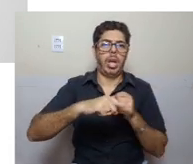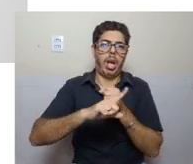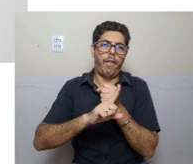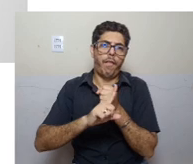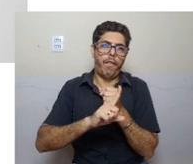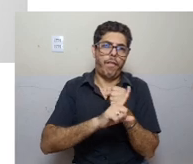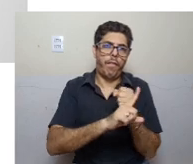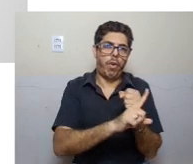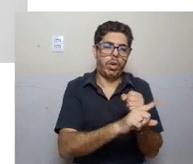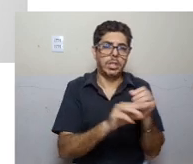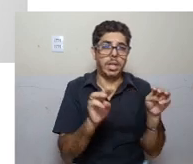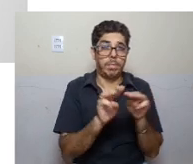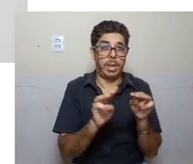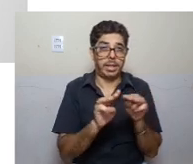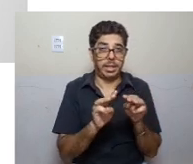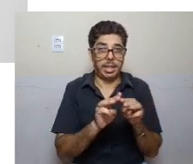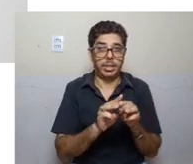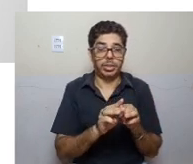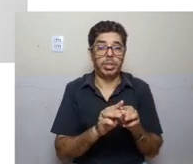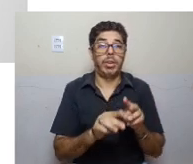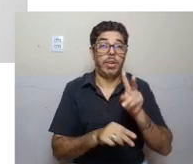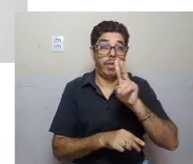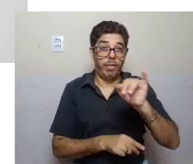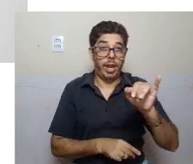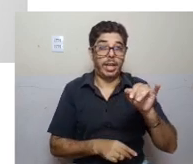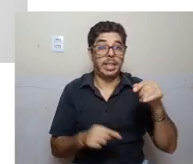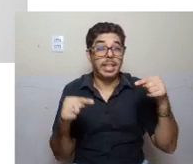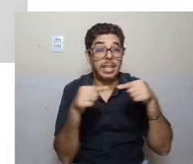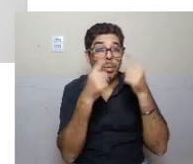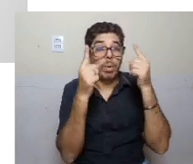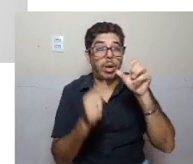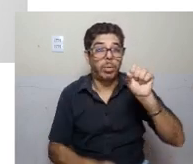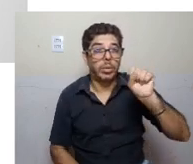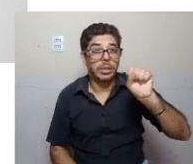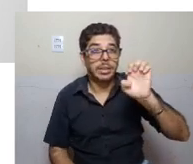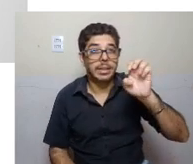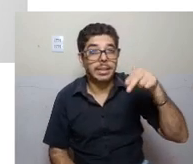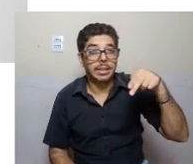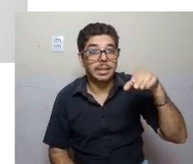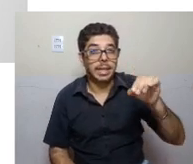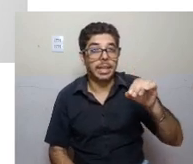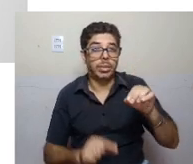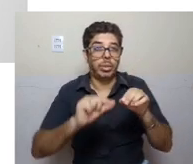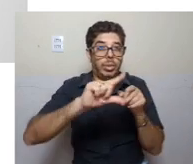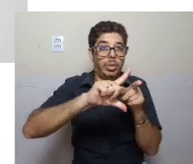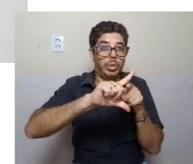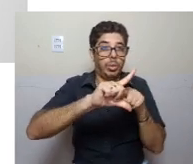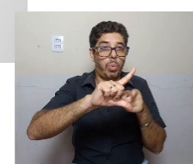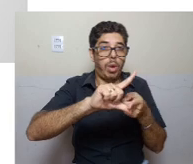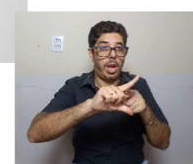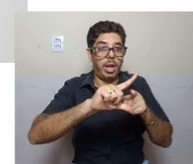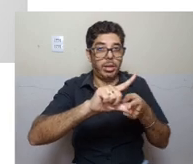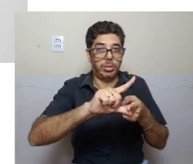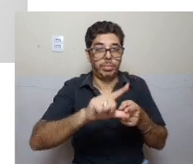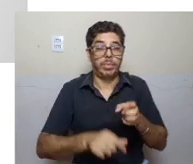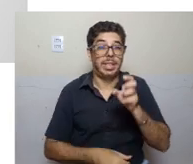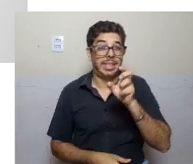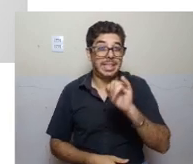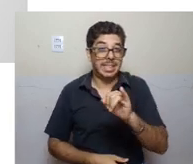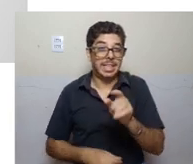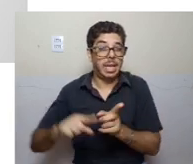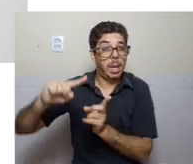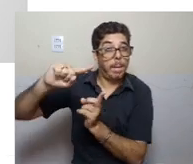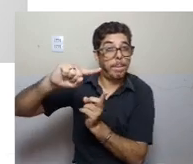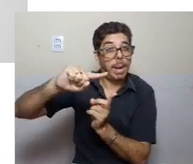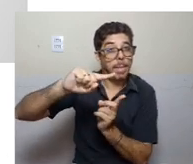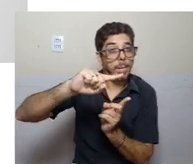força magnética vai ser proporcional ao seno desse ângulo. Terceiro, quando uma partícula carregada se move